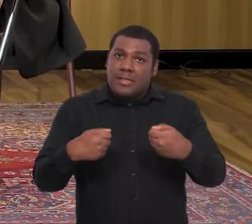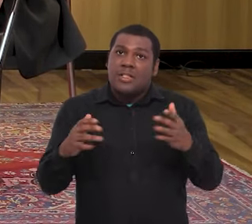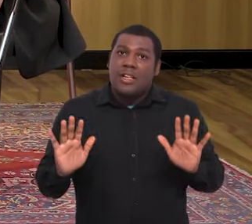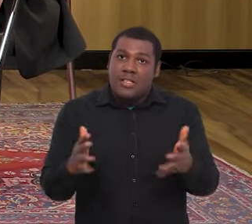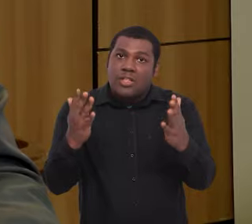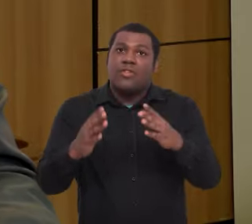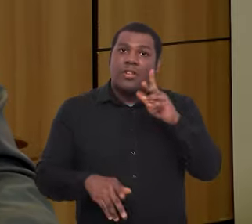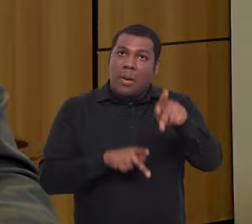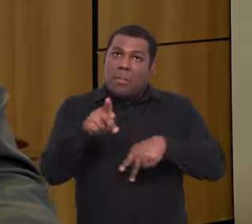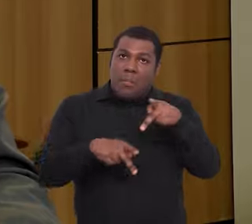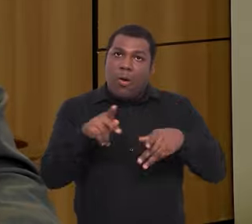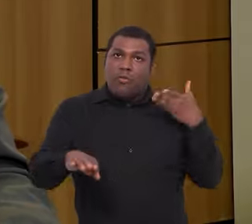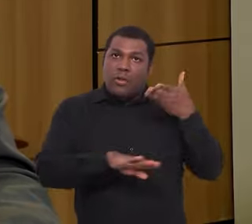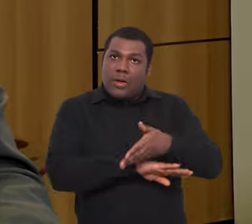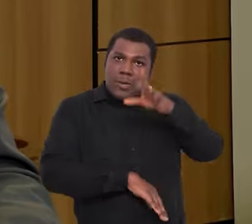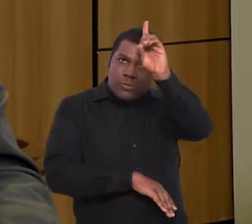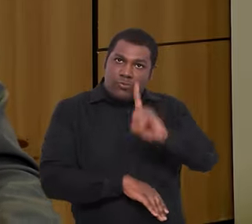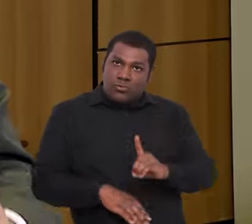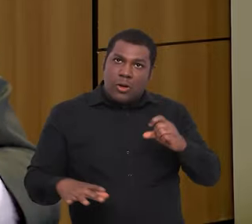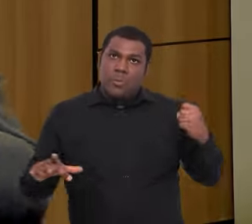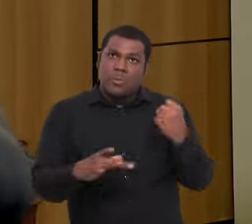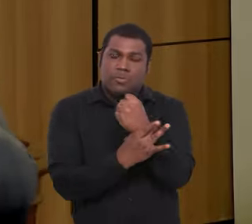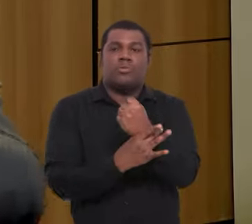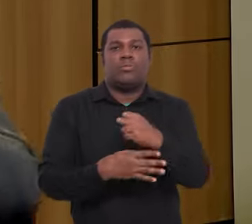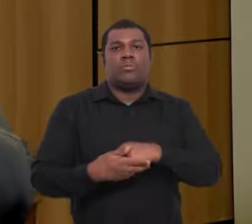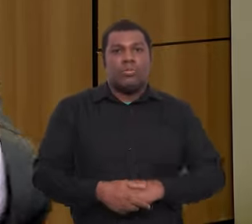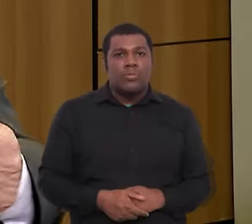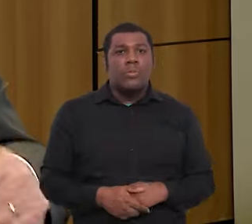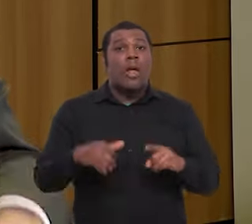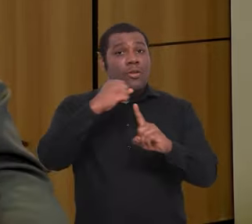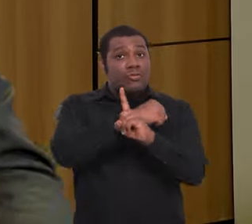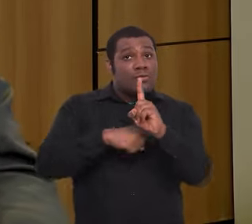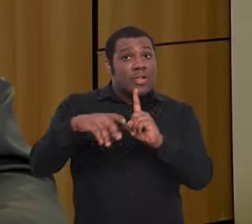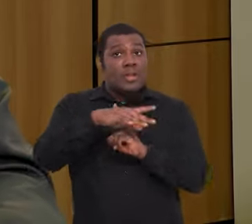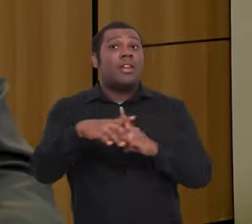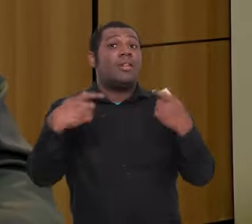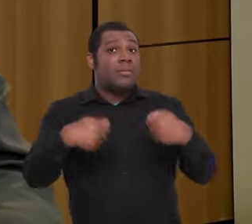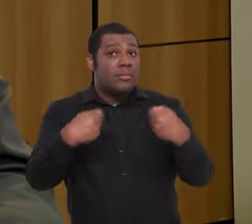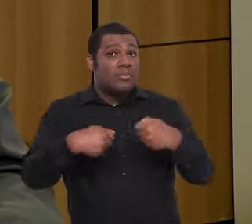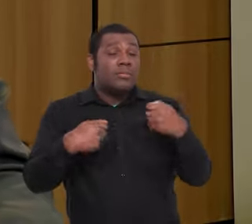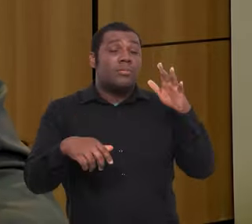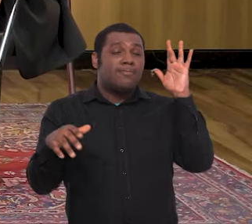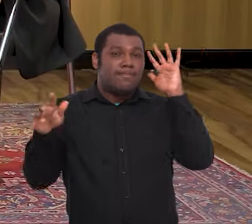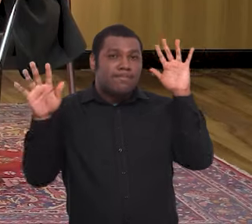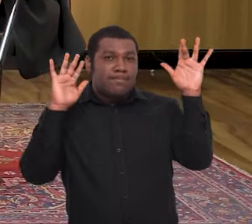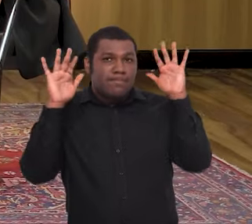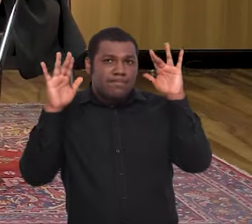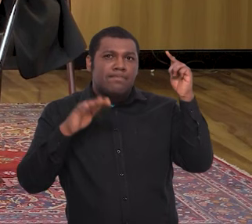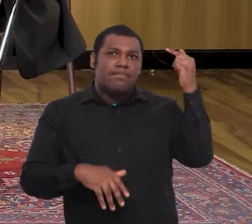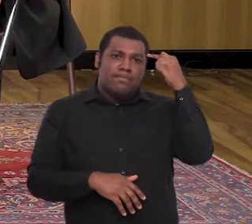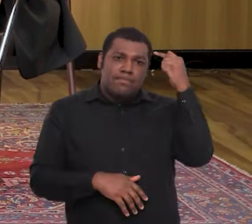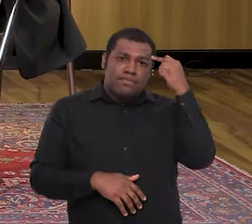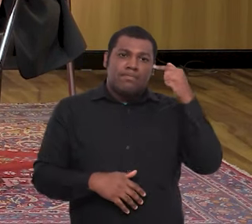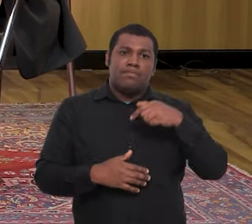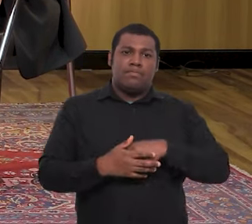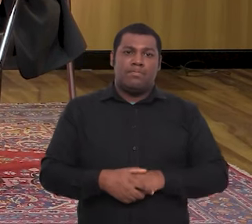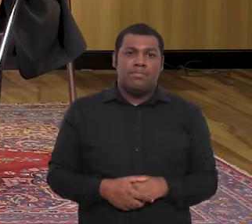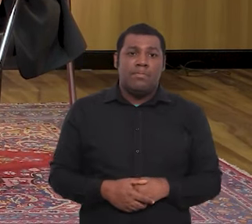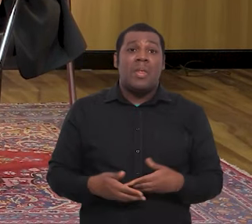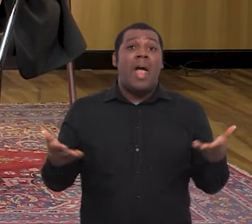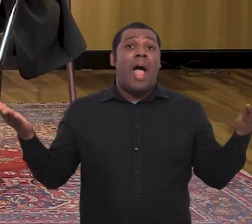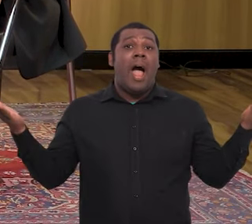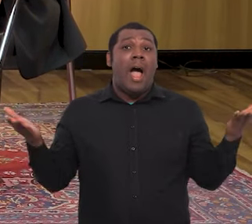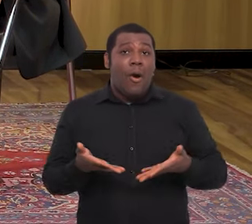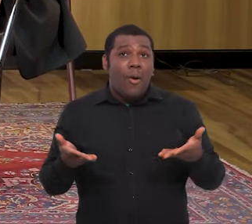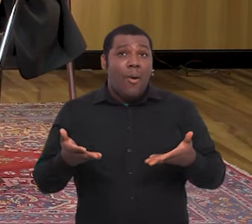garantir direitos é preciso garantir proteção Então esse acho que é uma reflexão que a sociedade como um todo tem que fazer Qual que é o maior desafio que o senhor vê